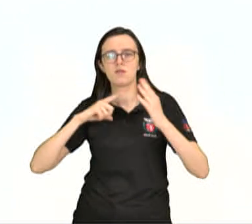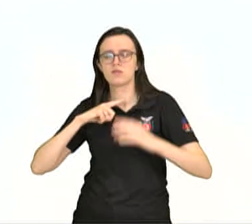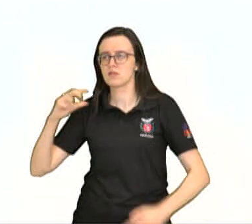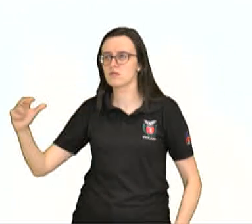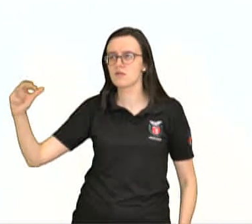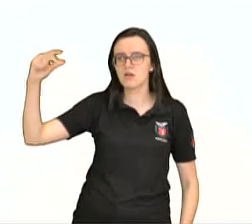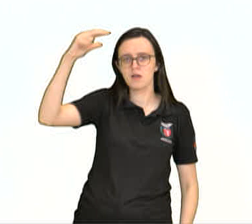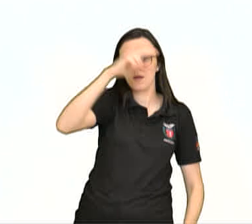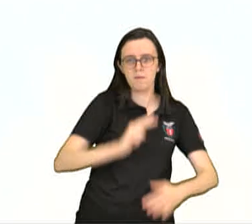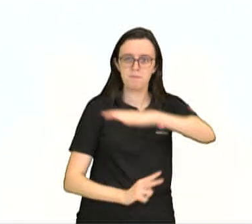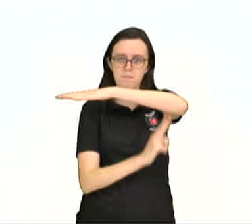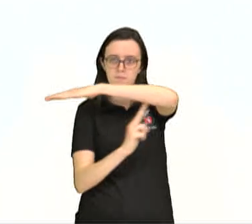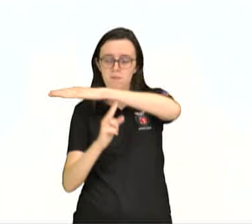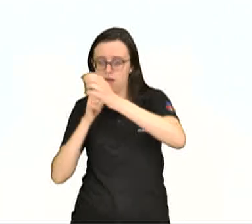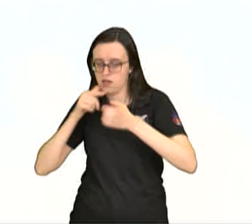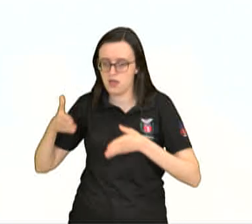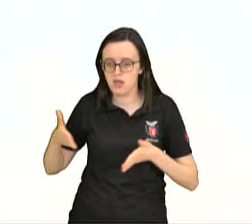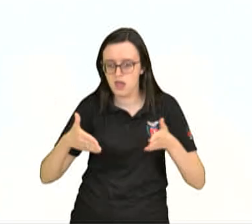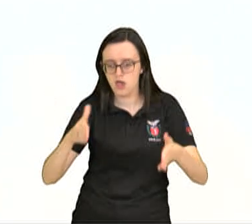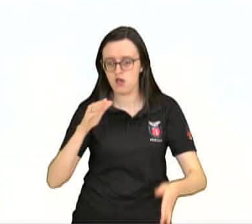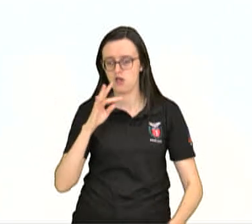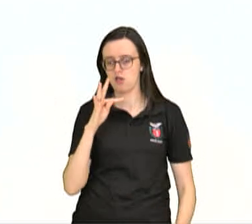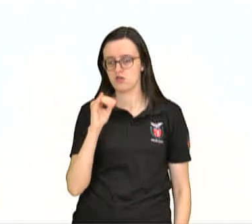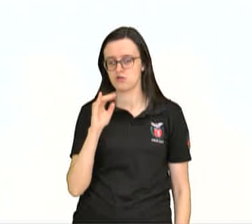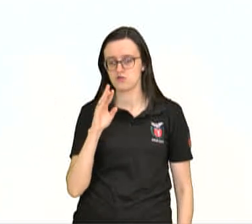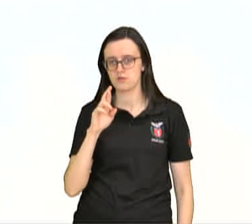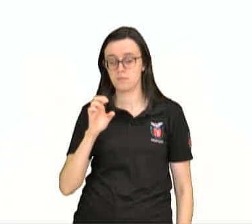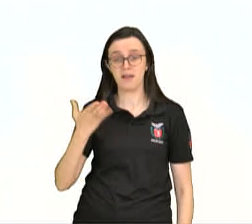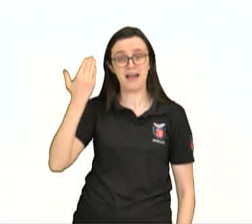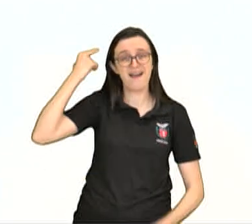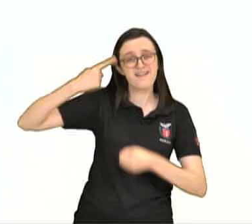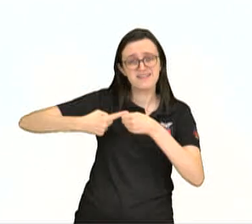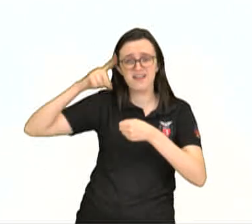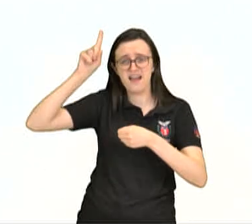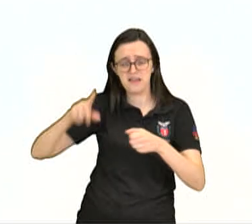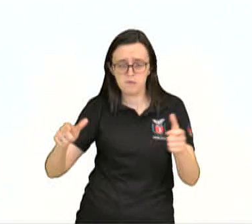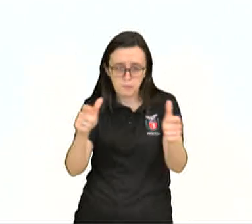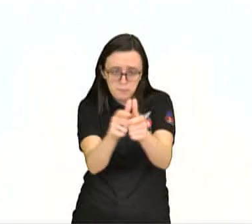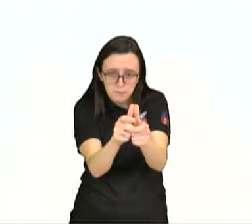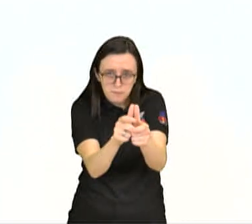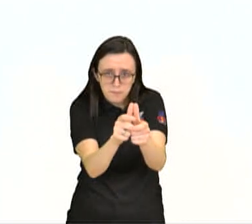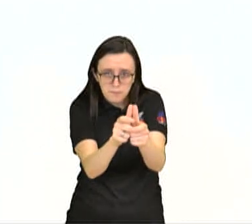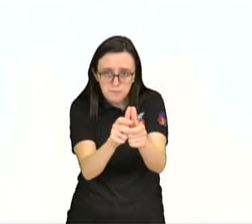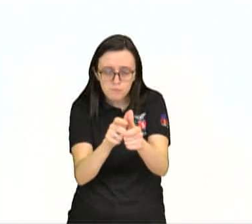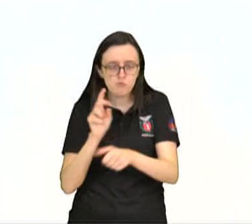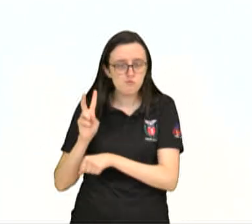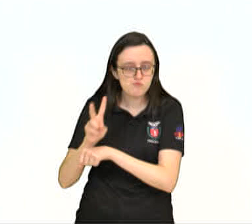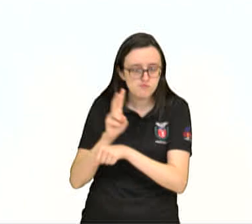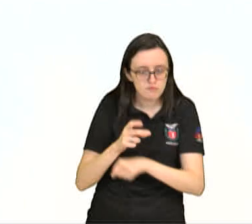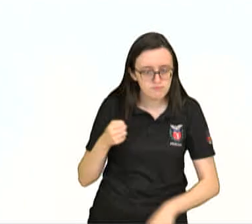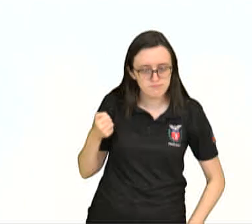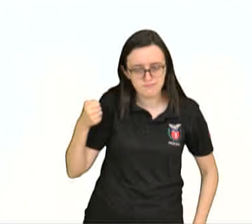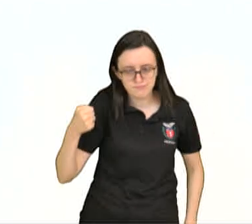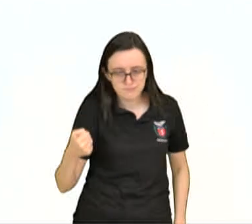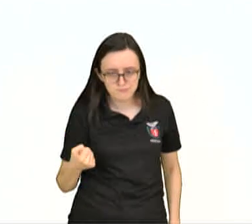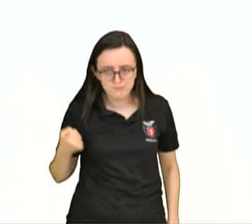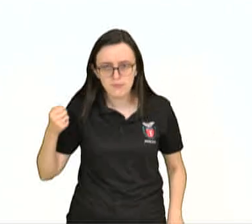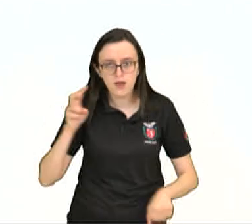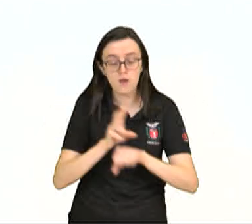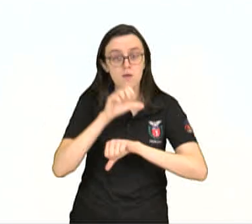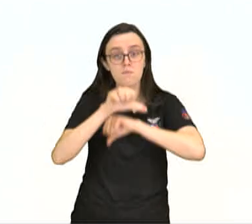duas margens do rio Tibre, transformando assim a cidade que antes era apenas uma aldeia de pastores em um centro